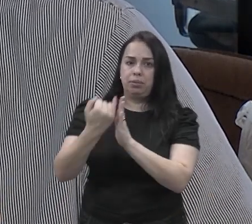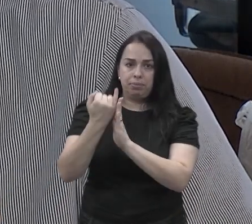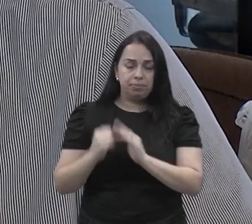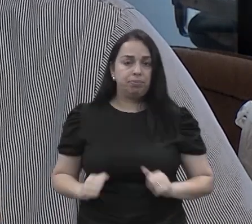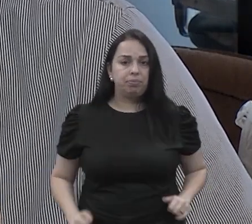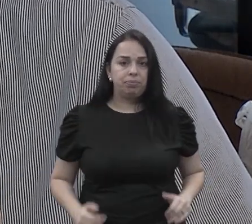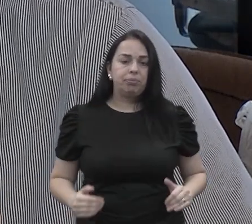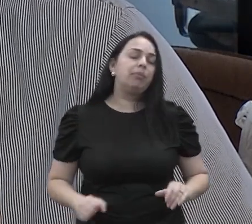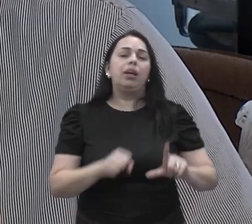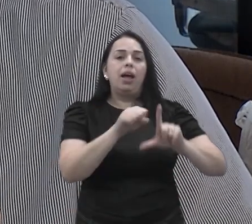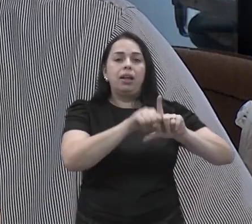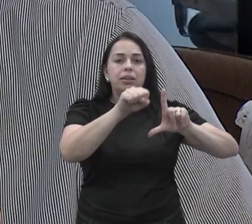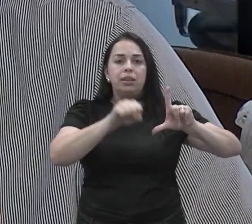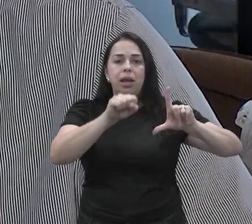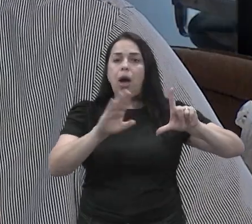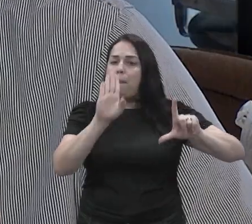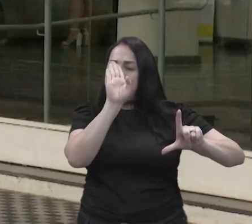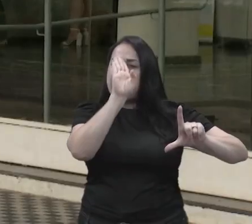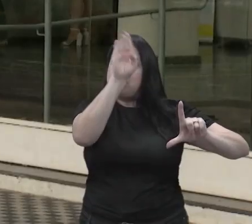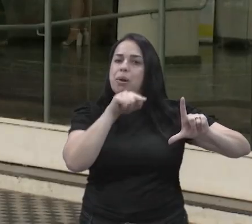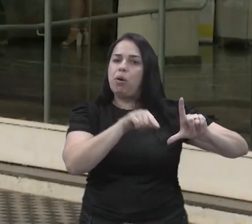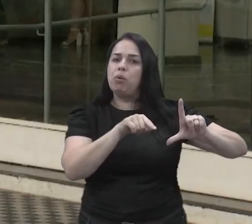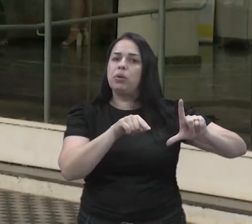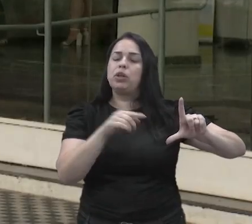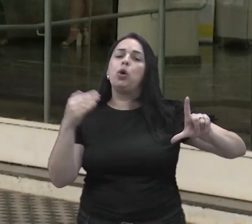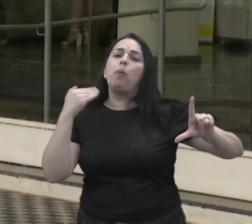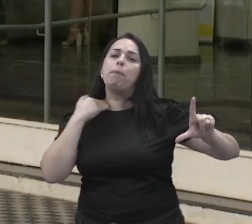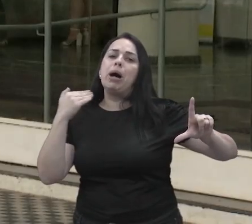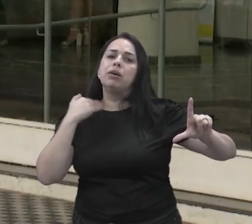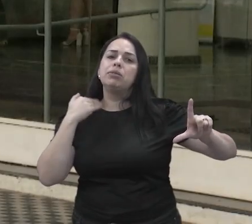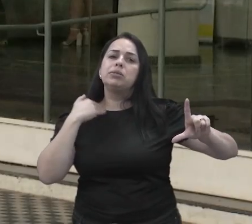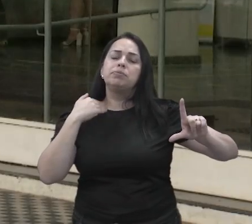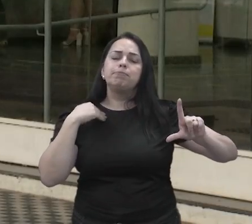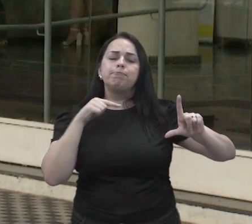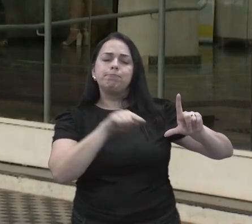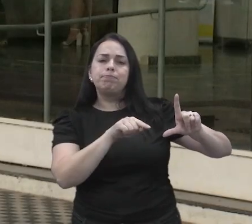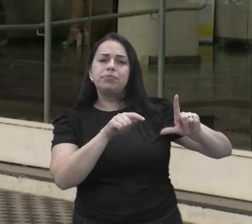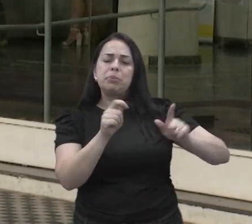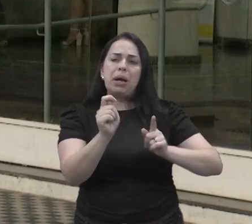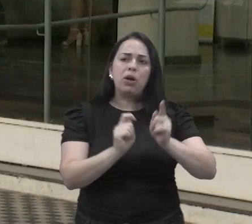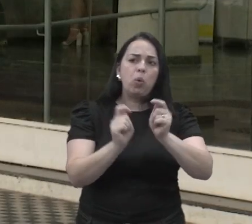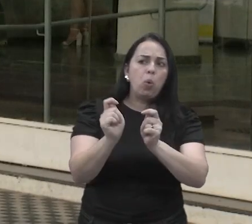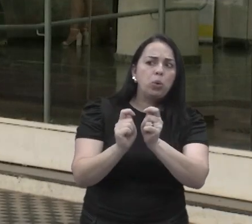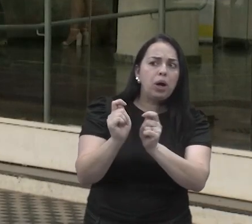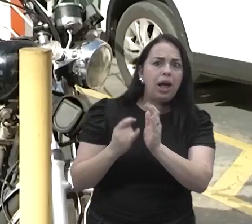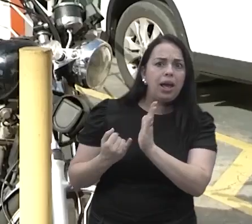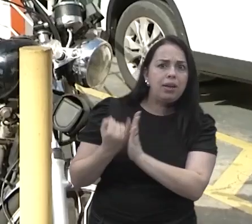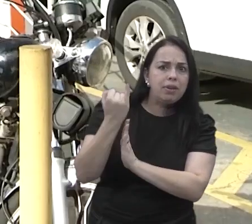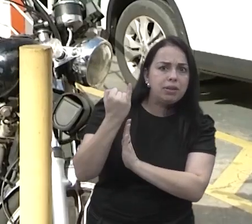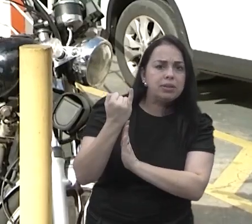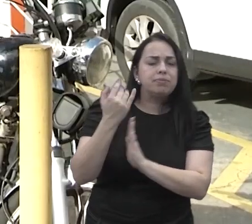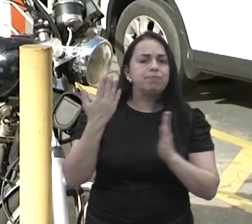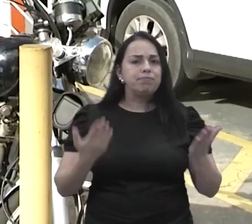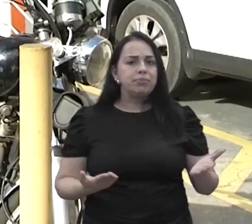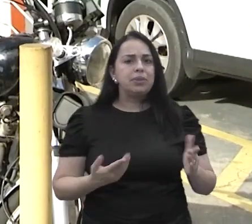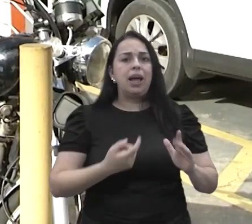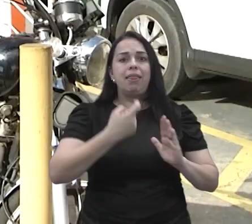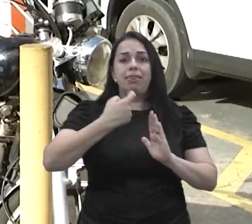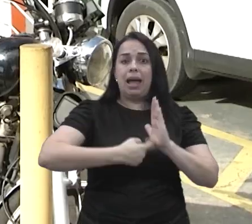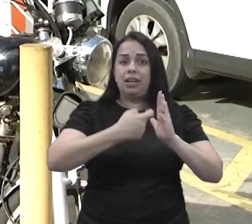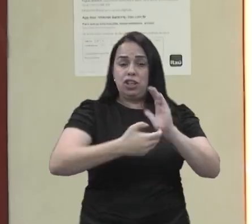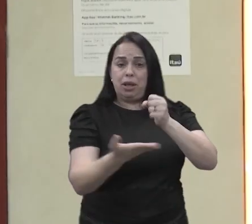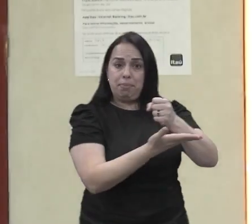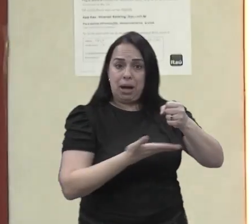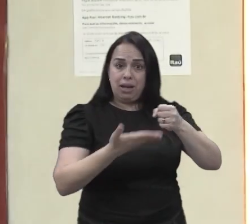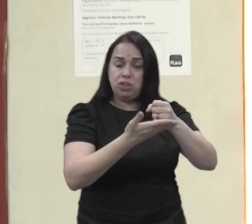expectativas de inflação que o Banco Central avalia. A taxa Selic é o principal instrumento usado pelo Banco Central para controlar a